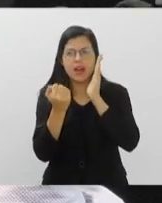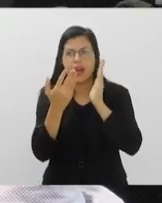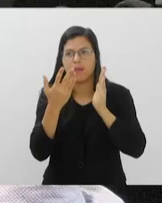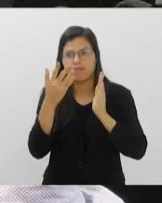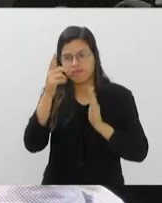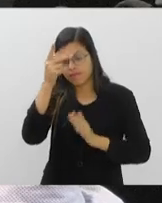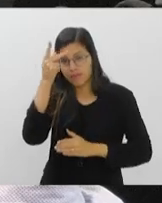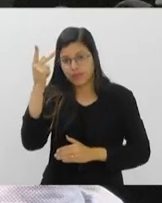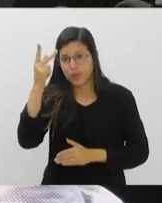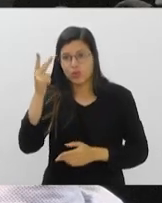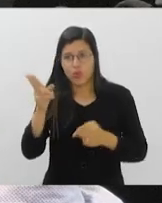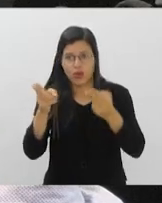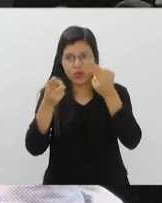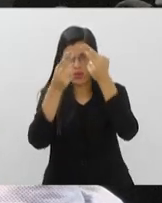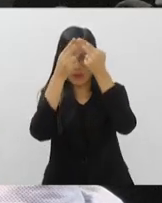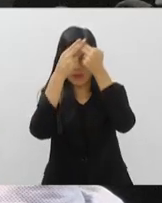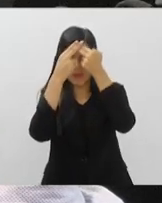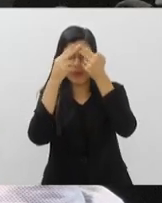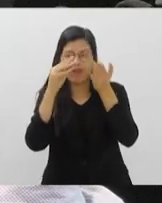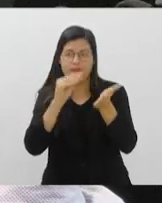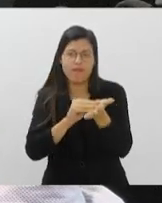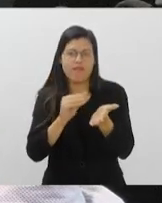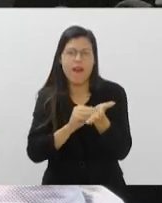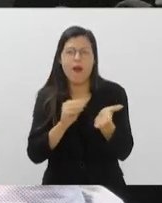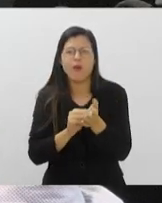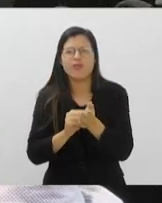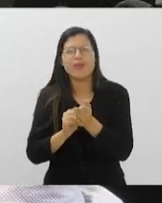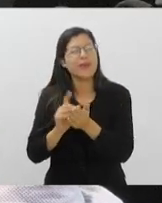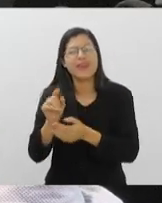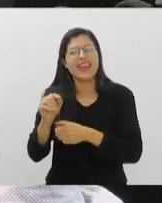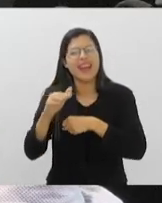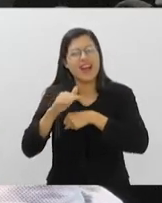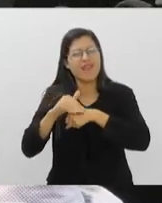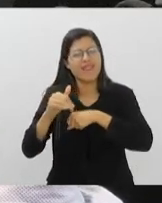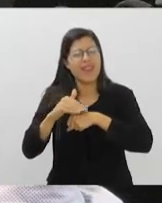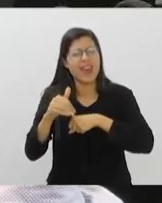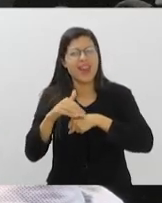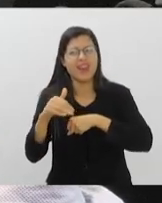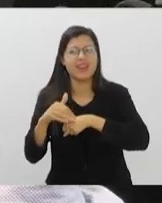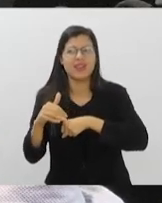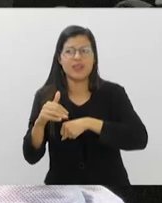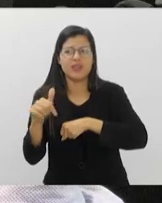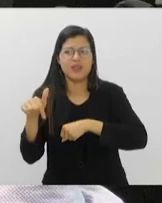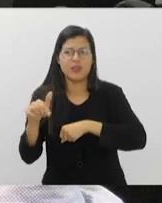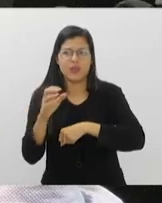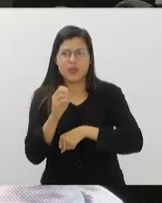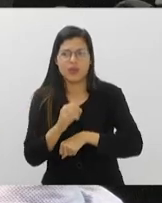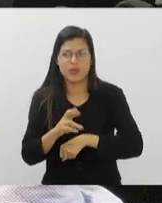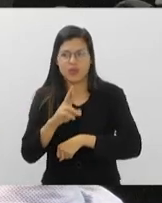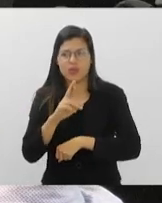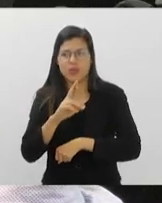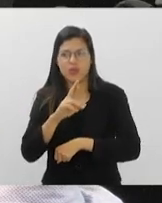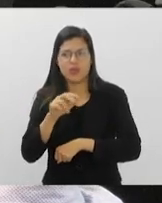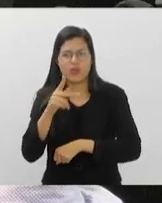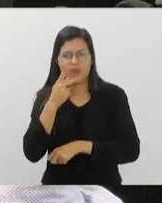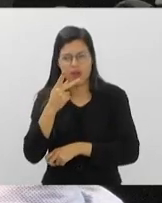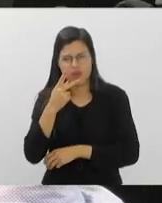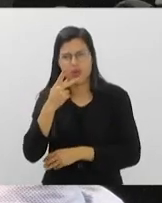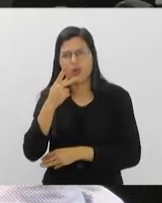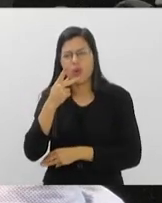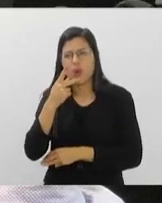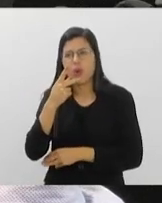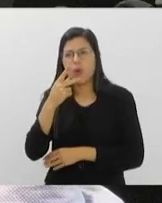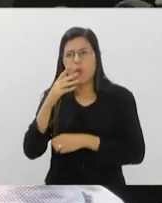traumatizado pela ausência do afeto que o Dr Sávio traz tão bem o afeto